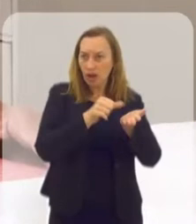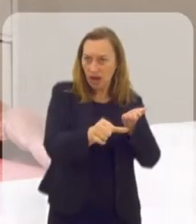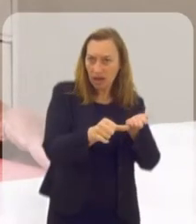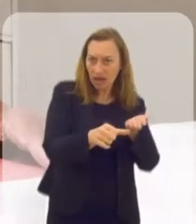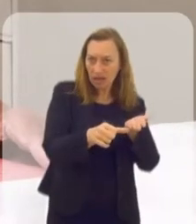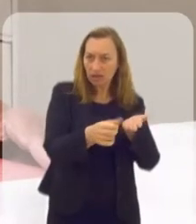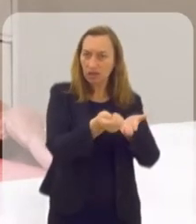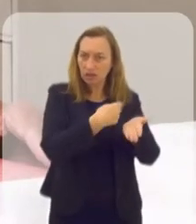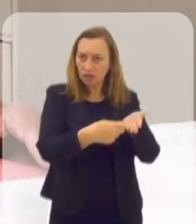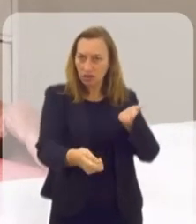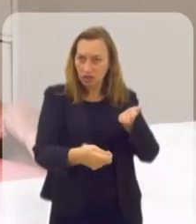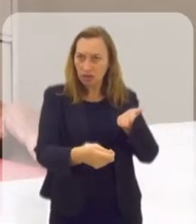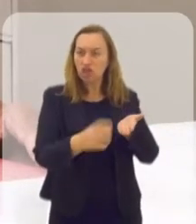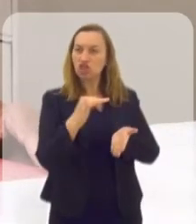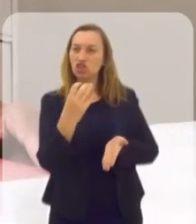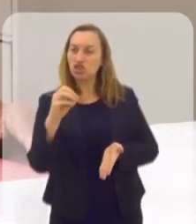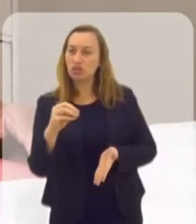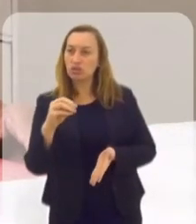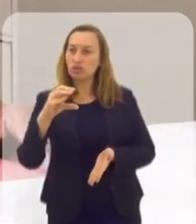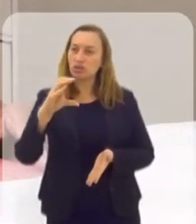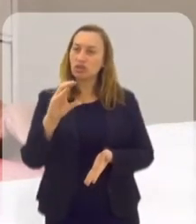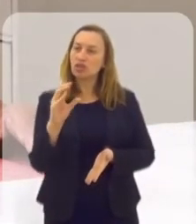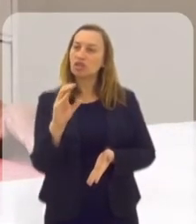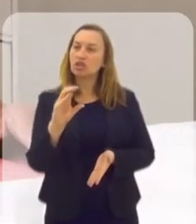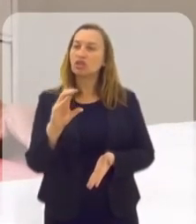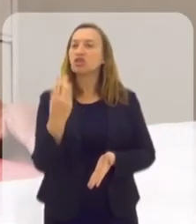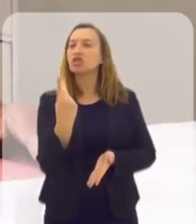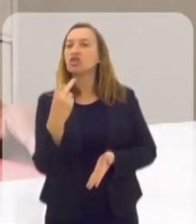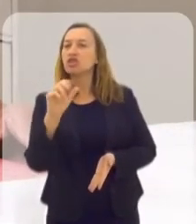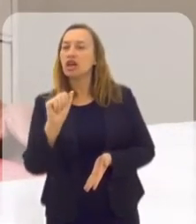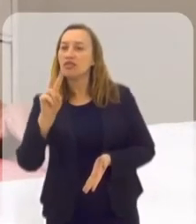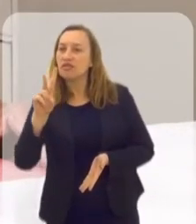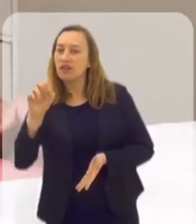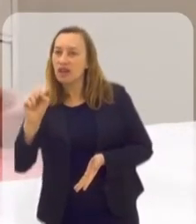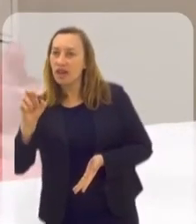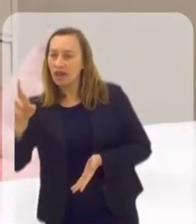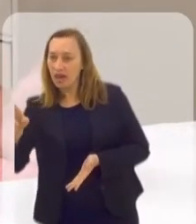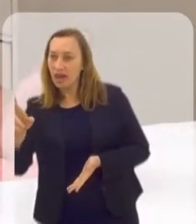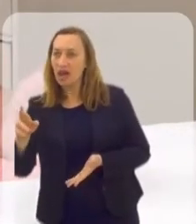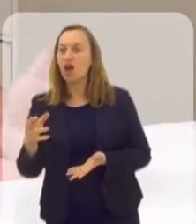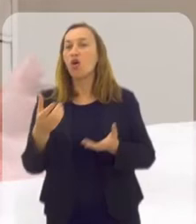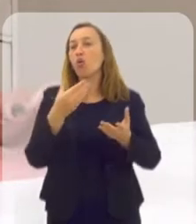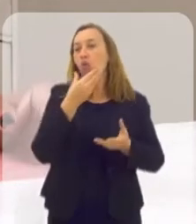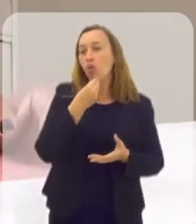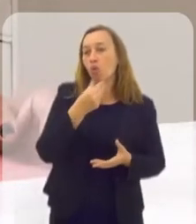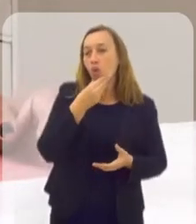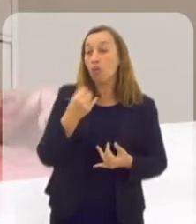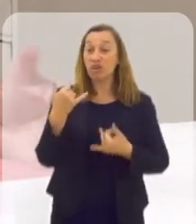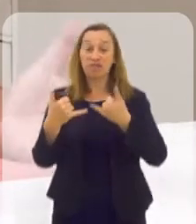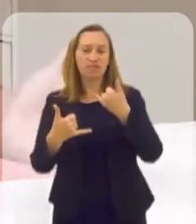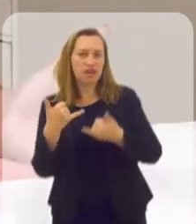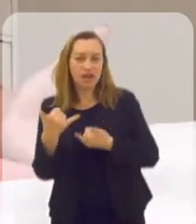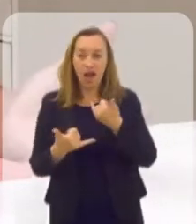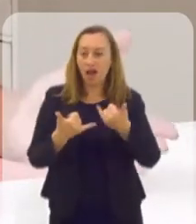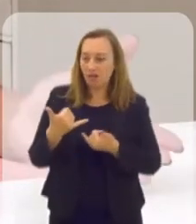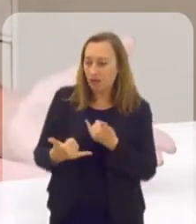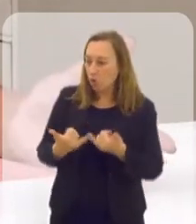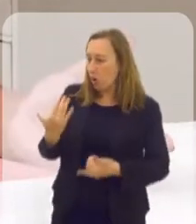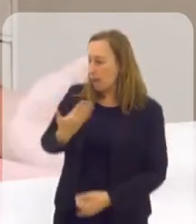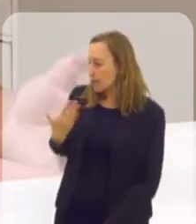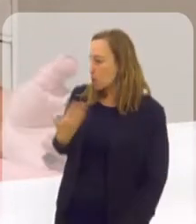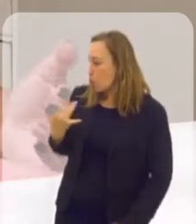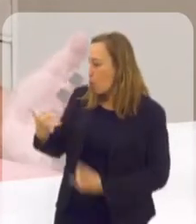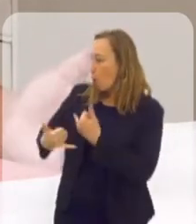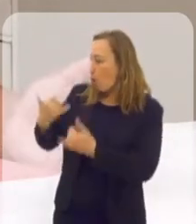através de uma carta psicografada por Chico Xavier, aonde o rapaz que brincava